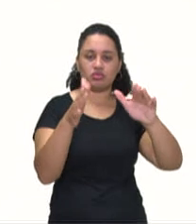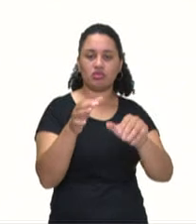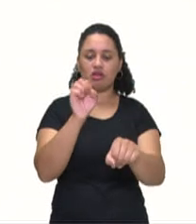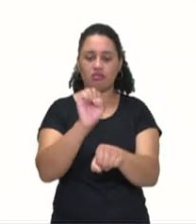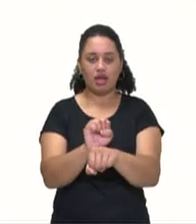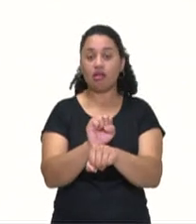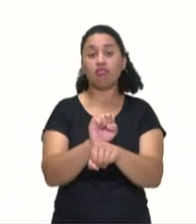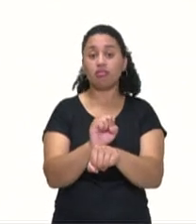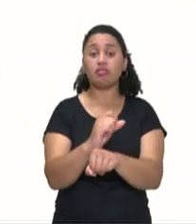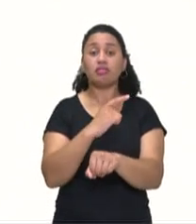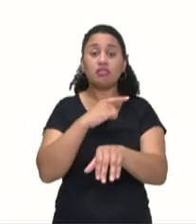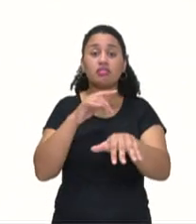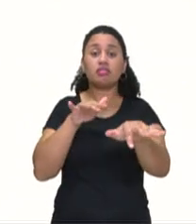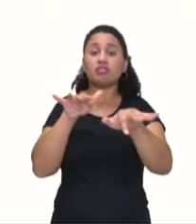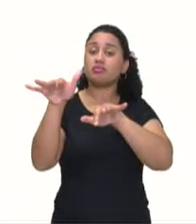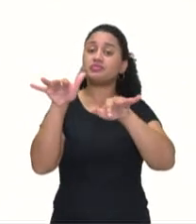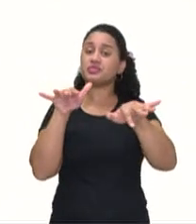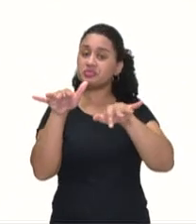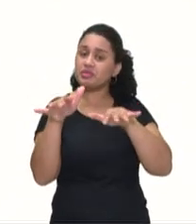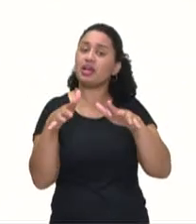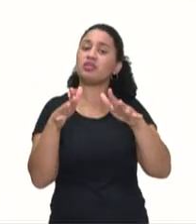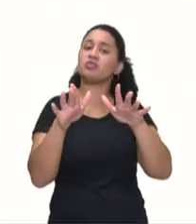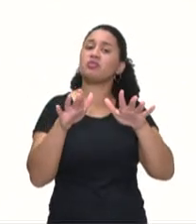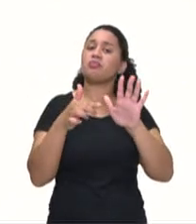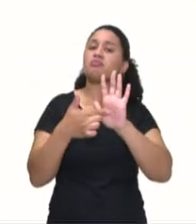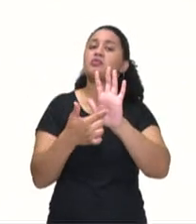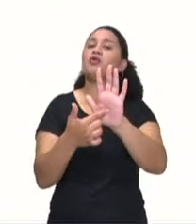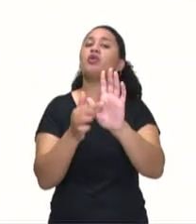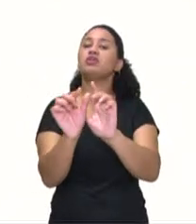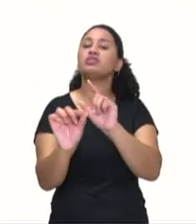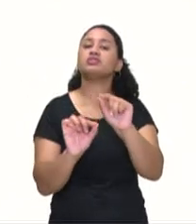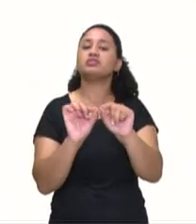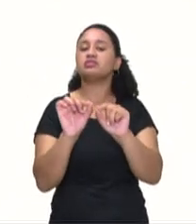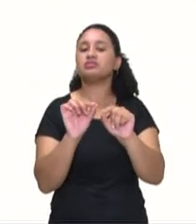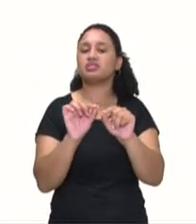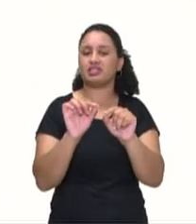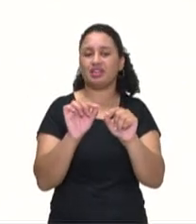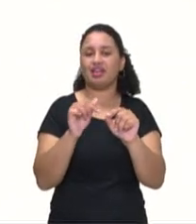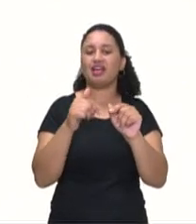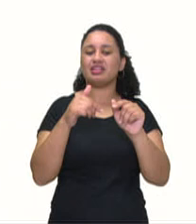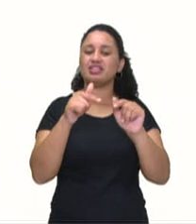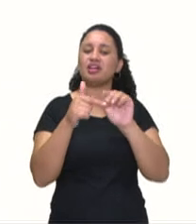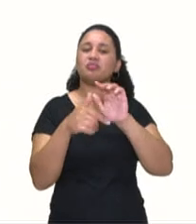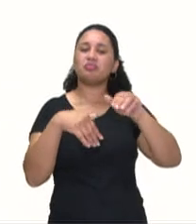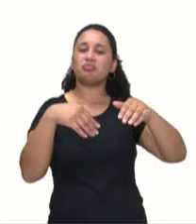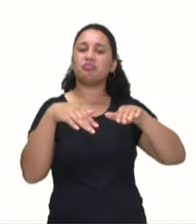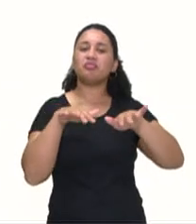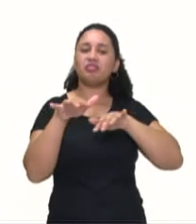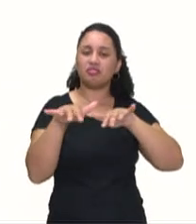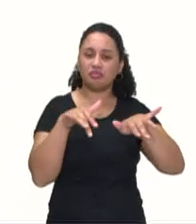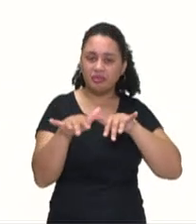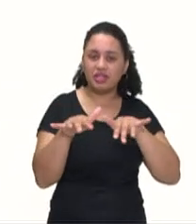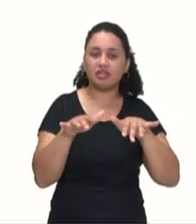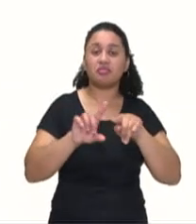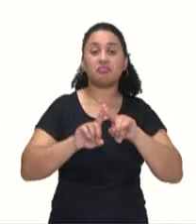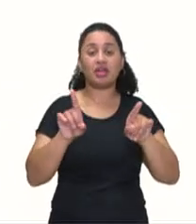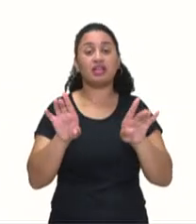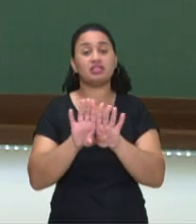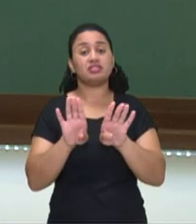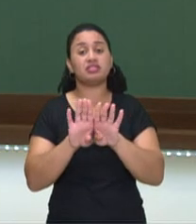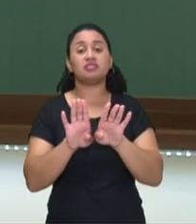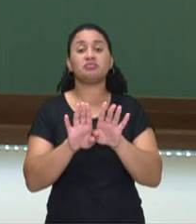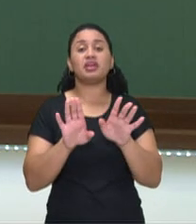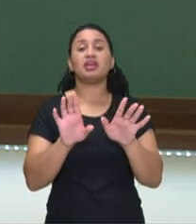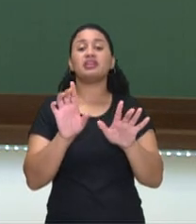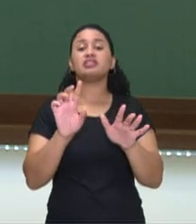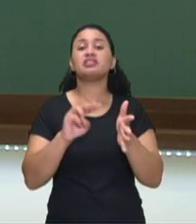obra como um objeto móvel que não apenas traduz ou representa o movimento, mas está em movimento. Então,